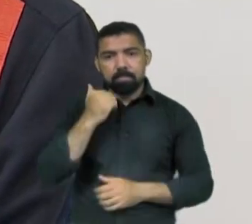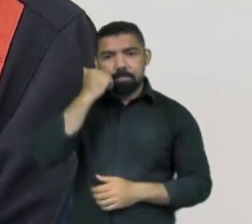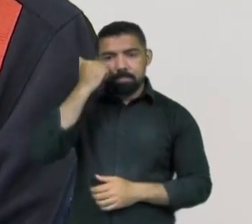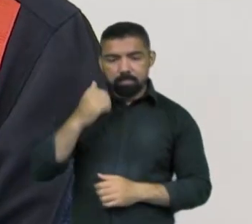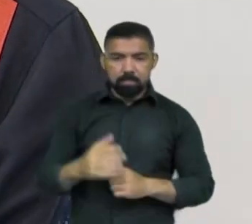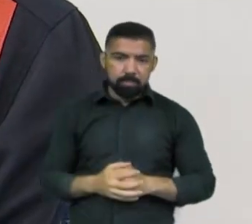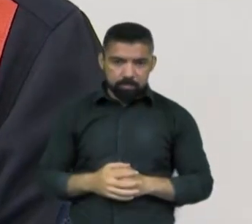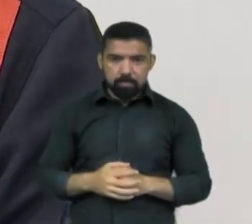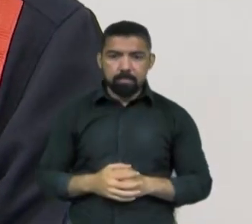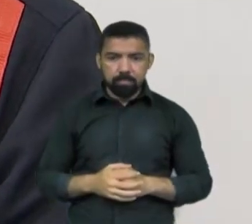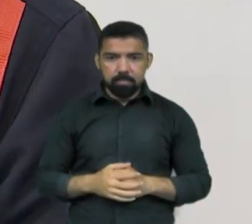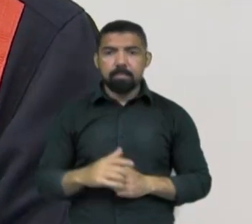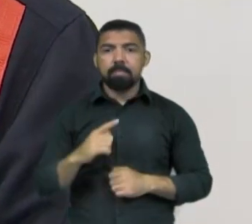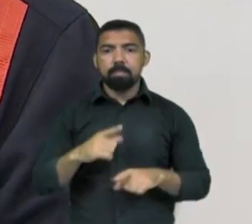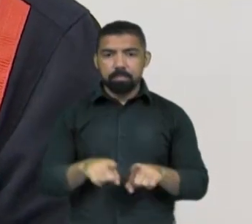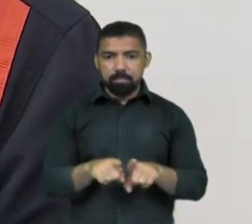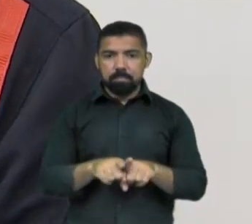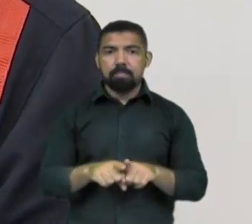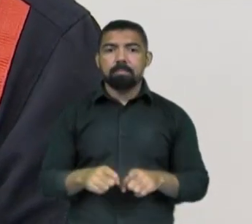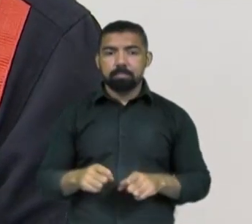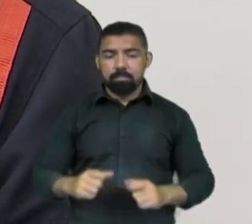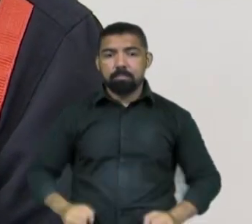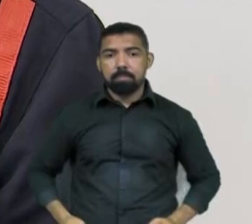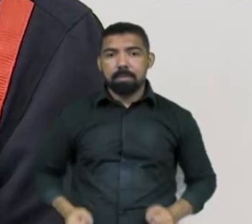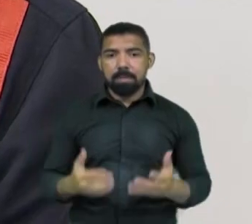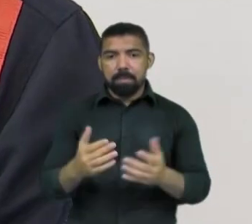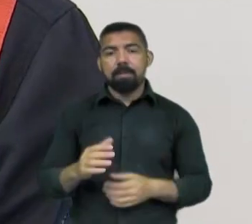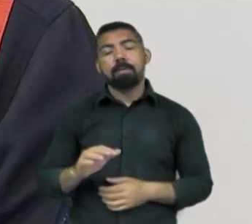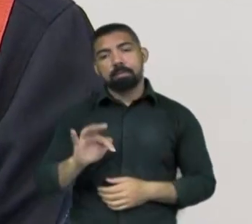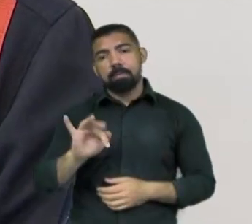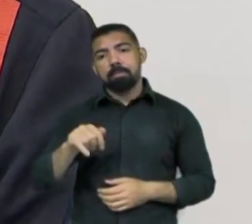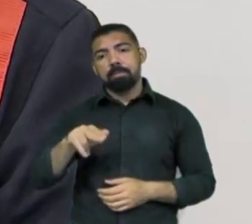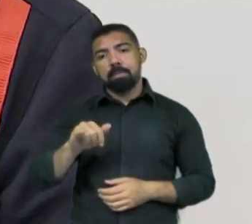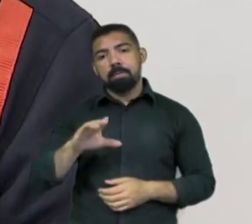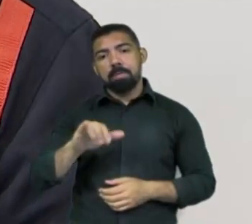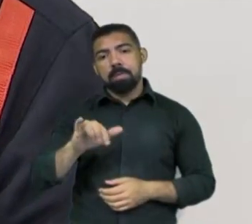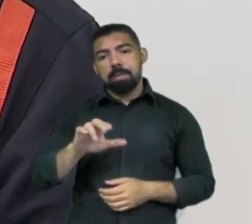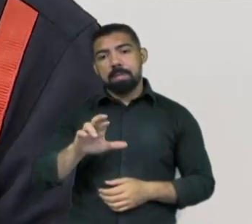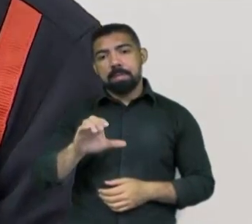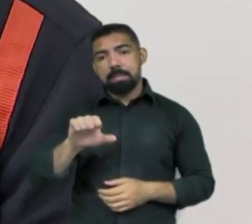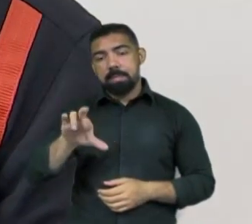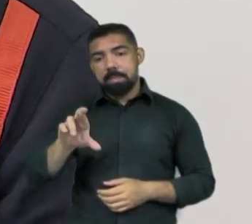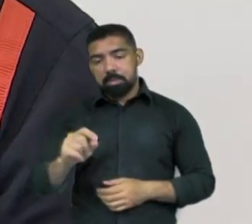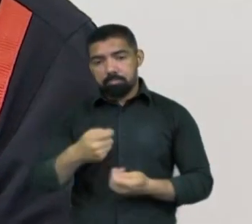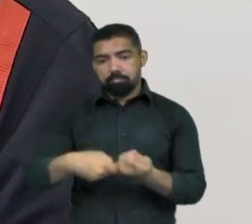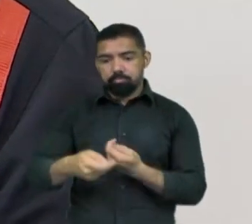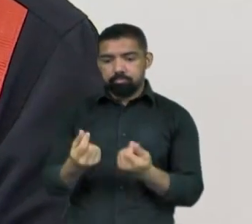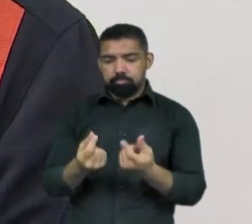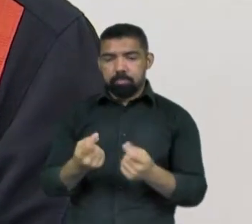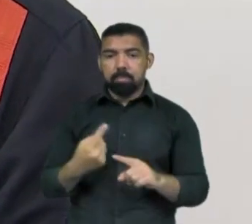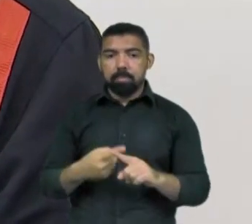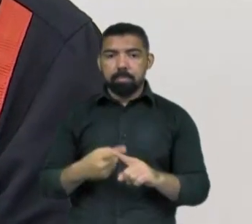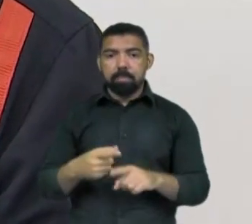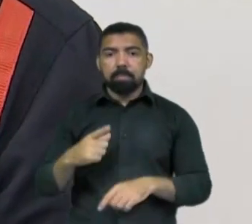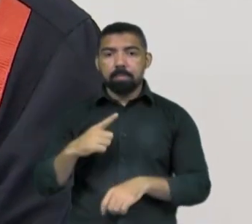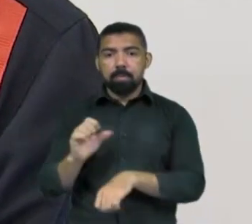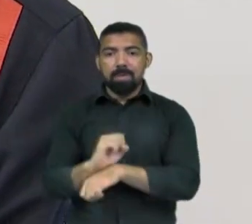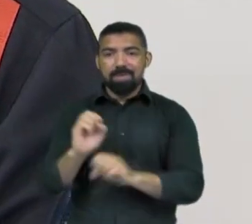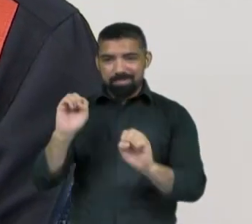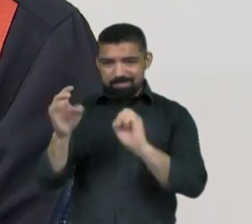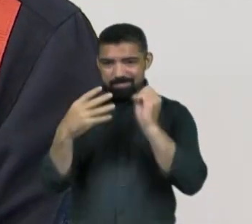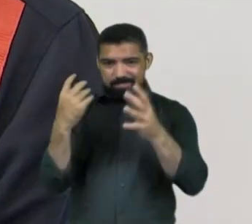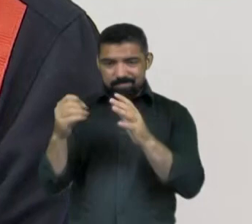nós termos um gasto financeiro muito elevado, porque a gente desloca com o veículo,